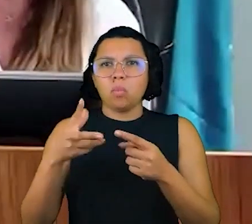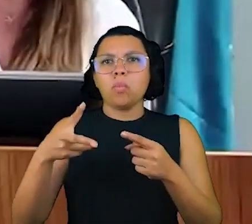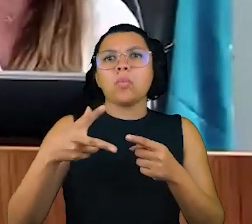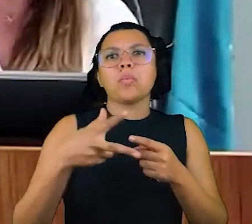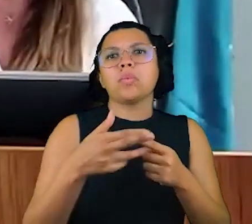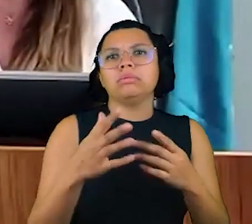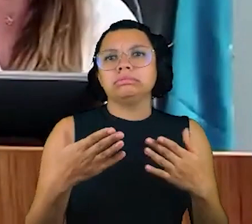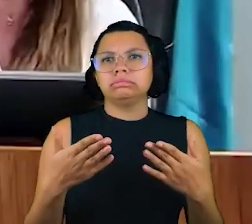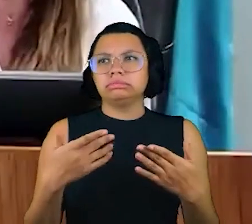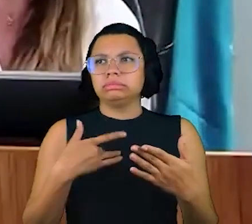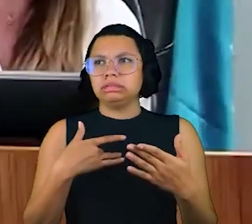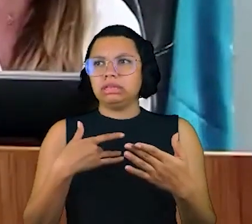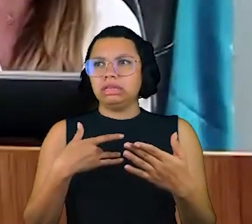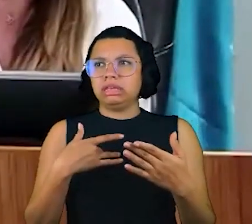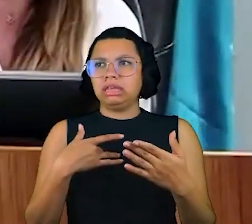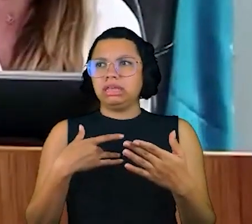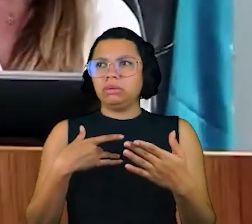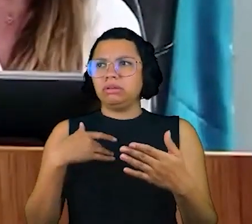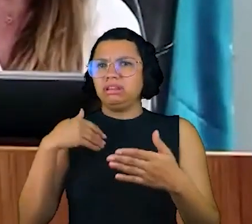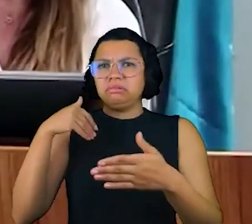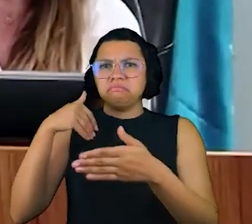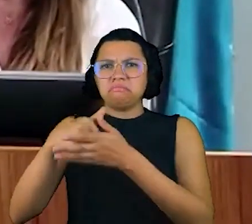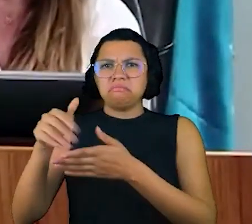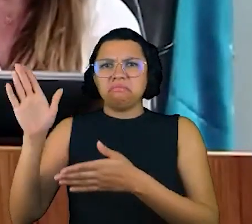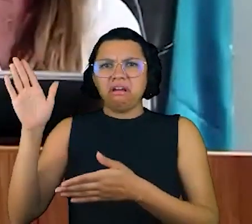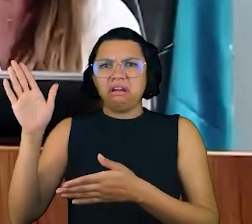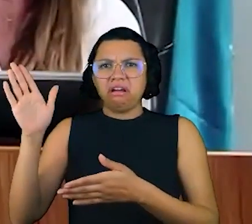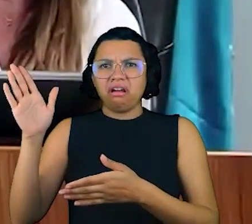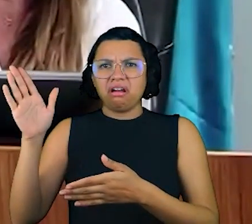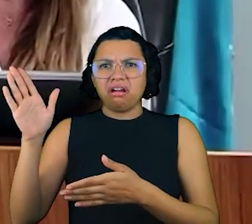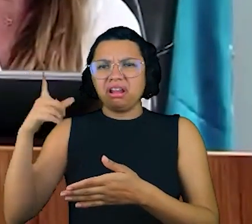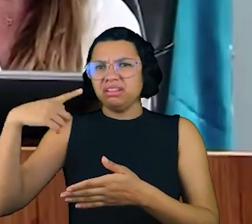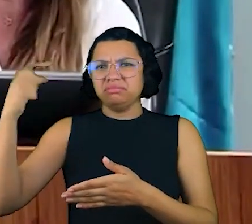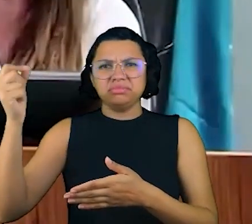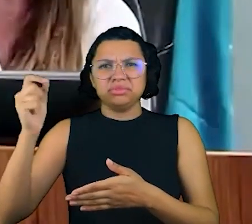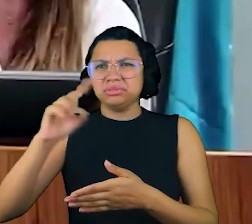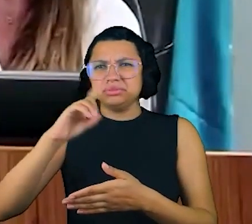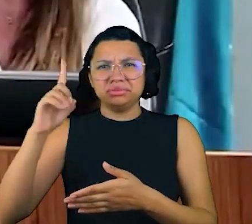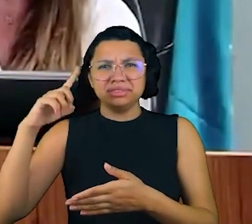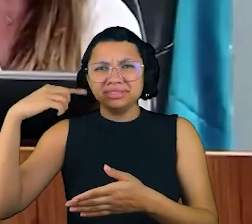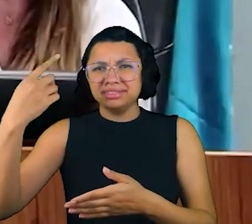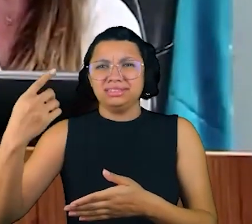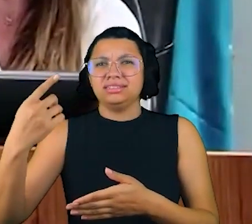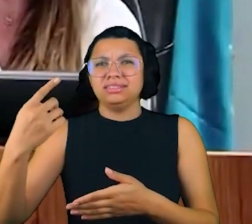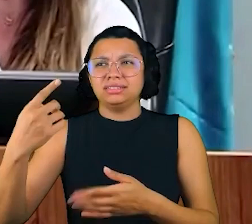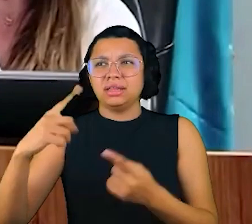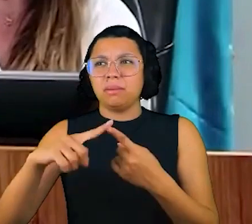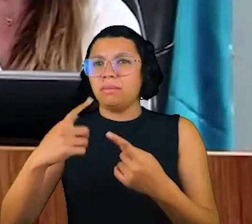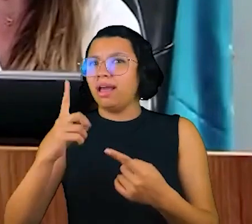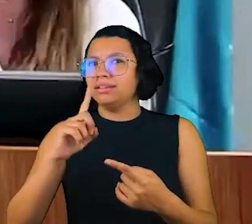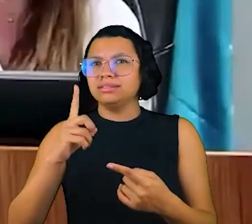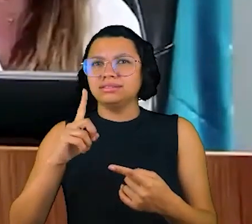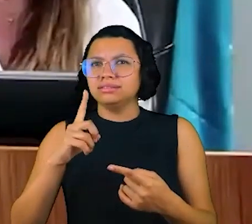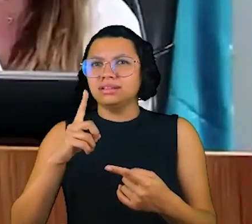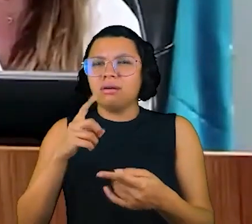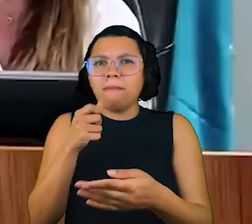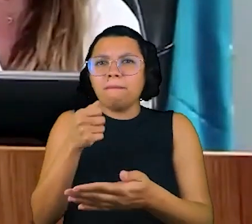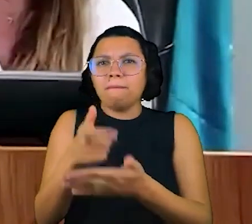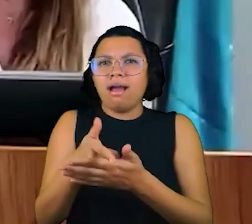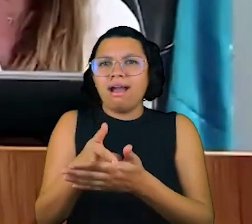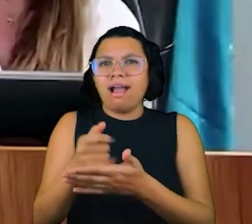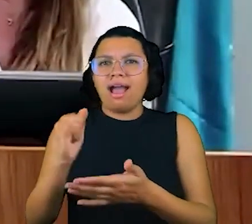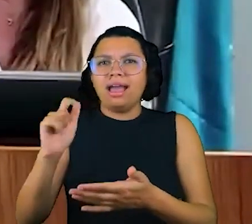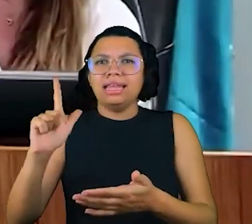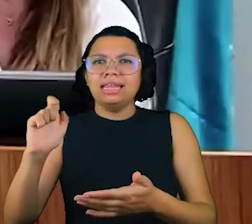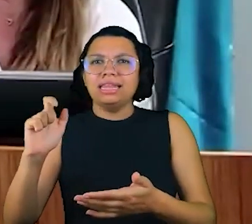cortar aquilo. Eu me exoneraria no dia seguinte. Faria qualquer coisa, menos